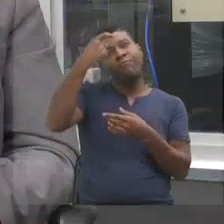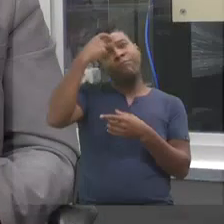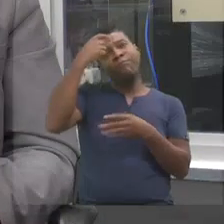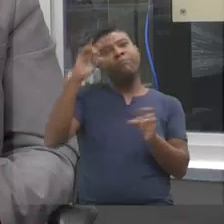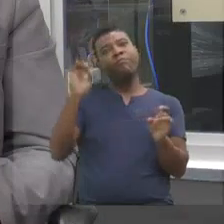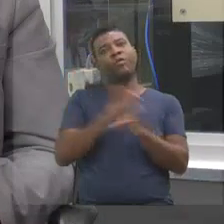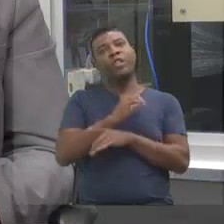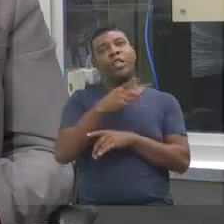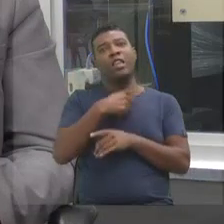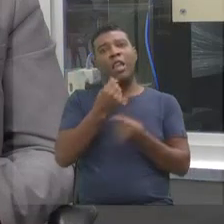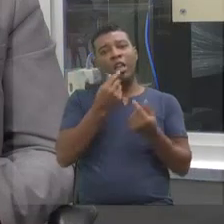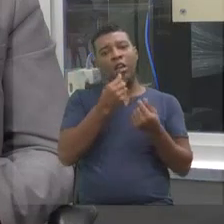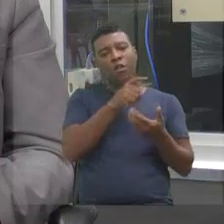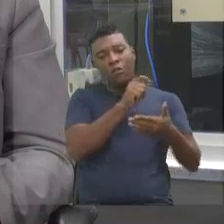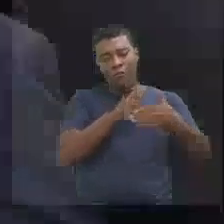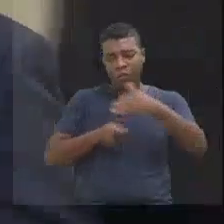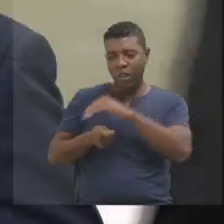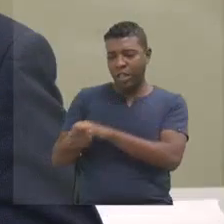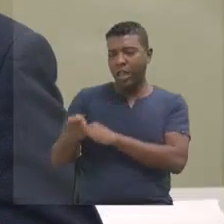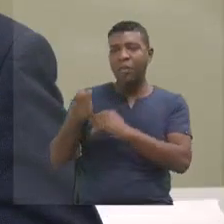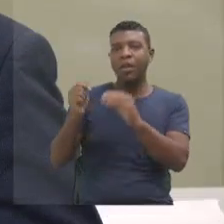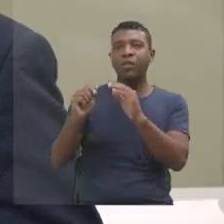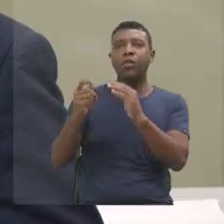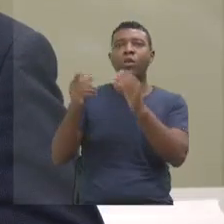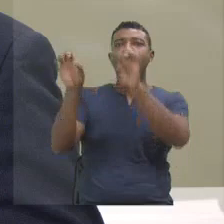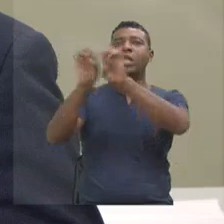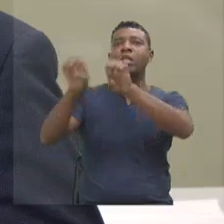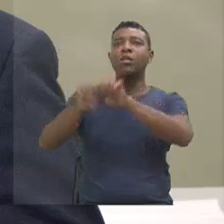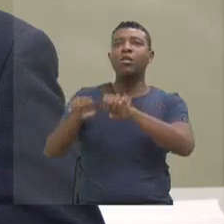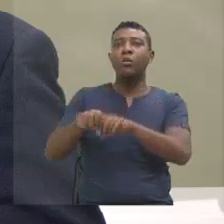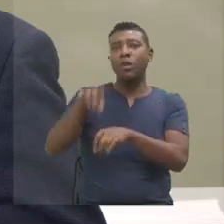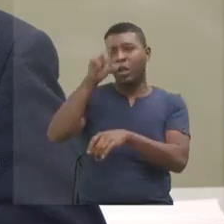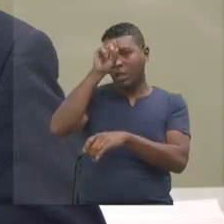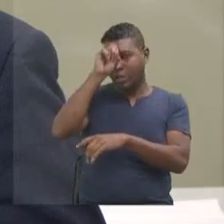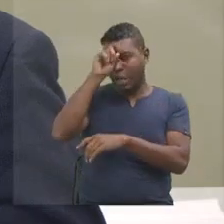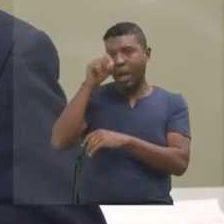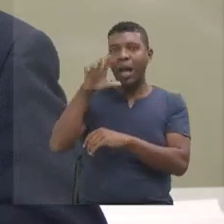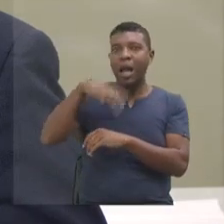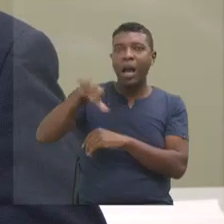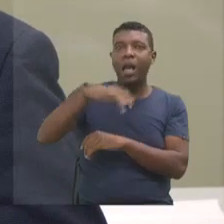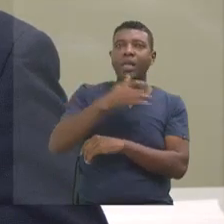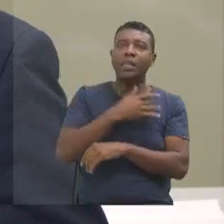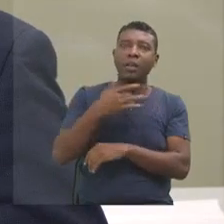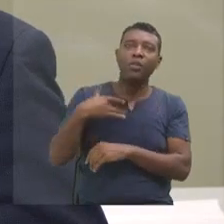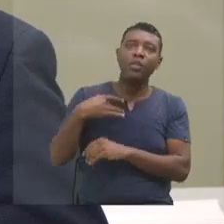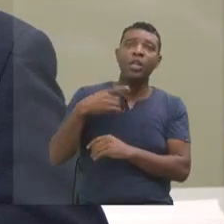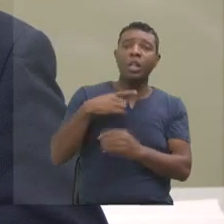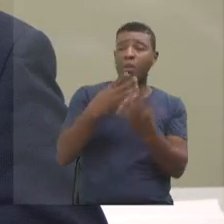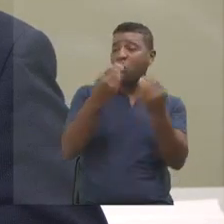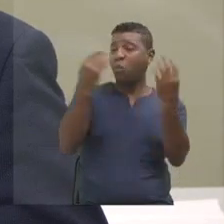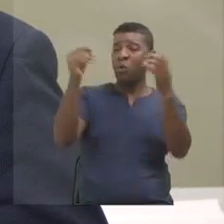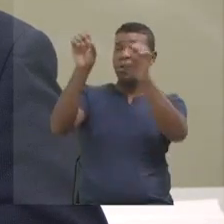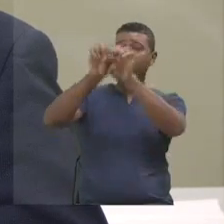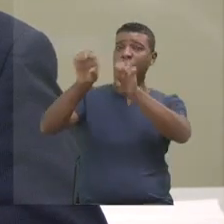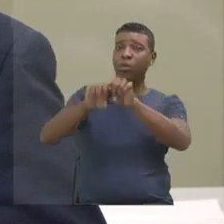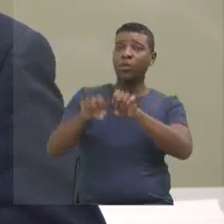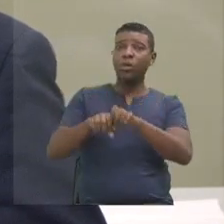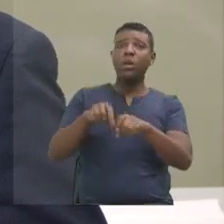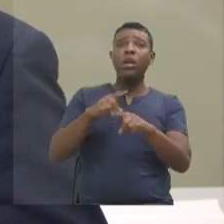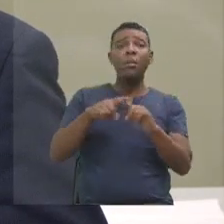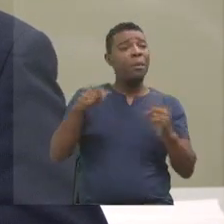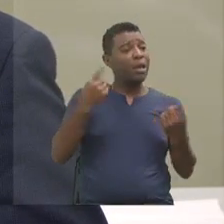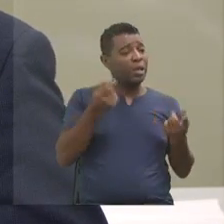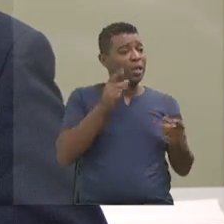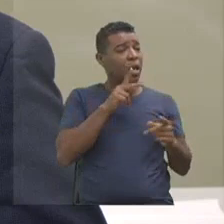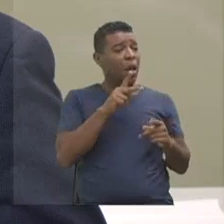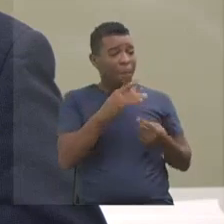grande financiamento hoje nas estruturas hospitalares estruturas de saúde tantas estruturas e na verdade às vezes os pacientes morrendo